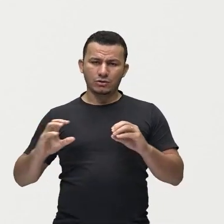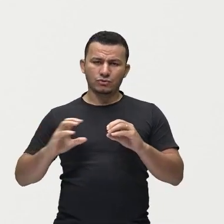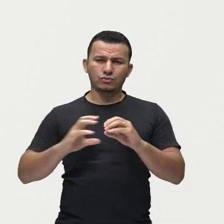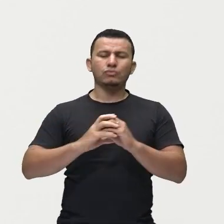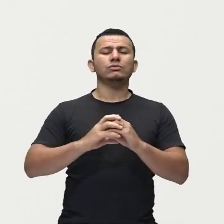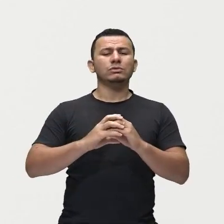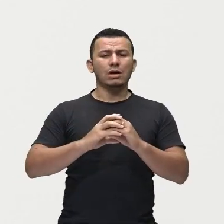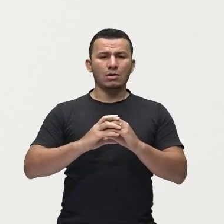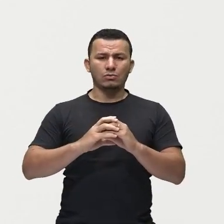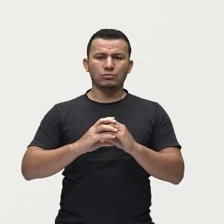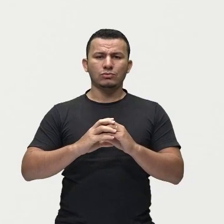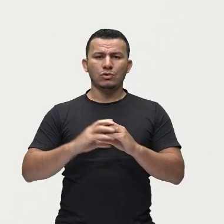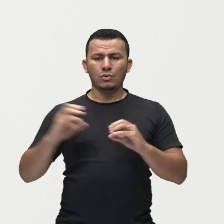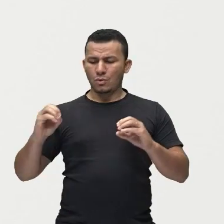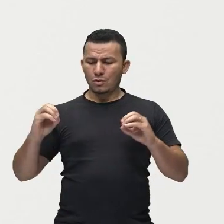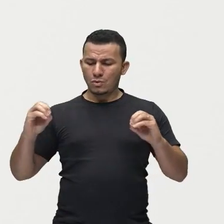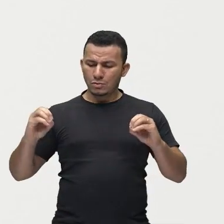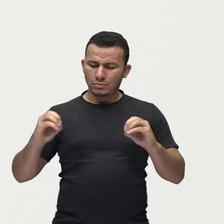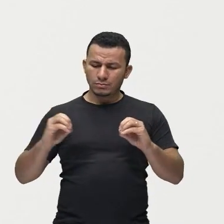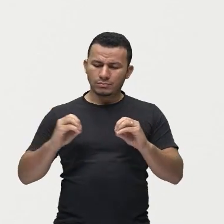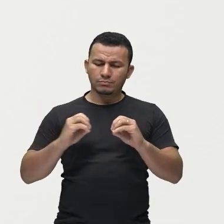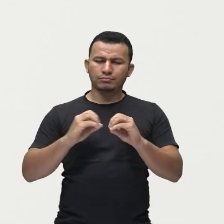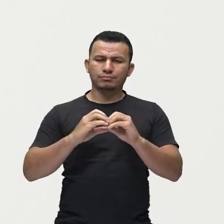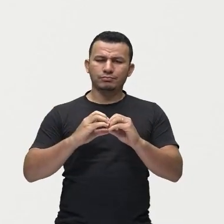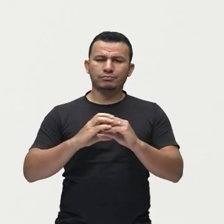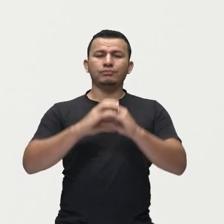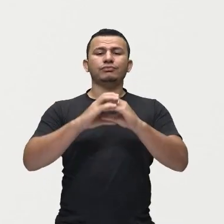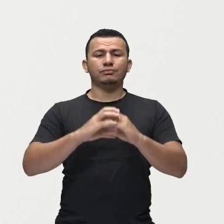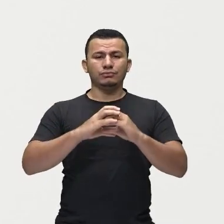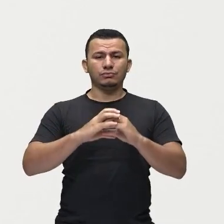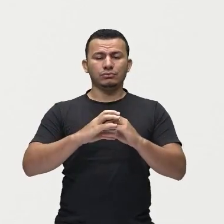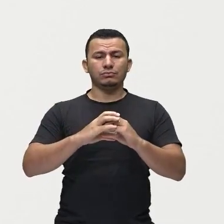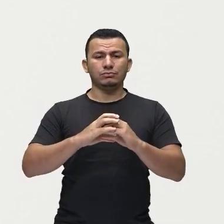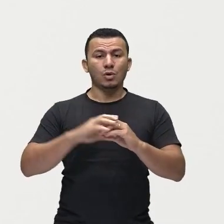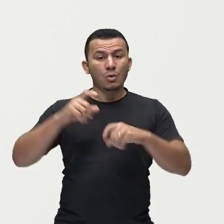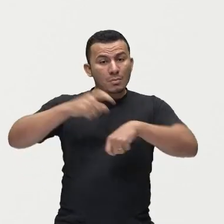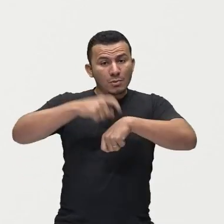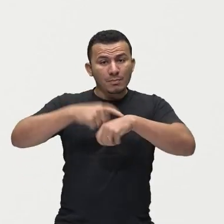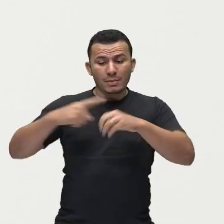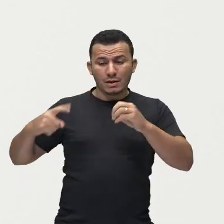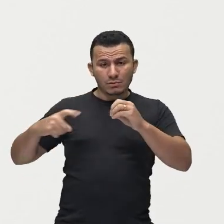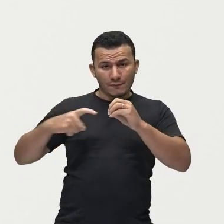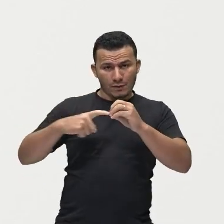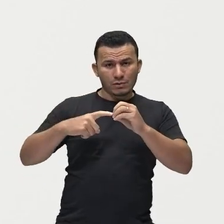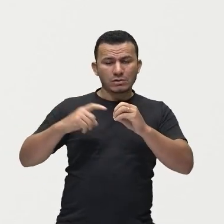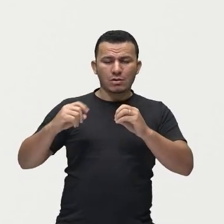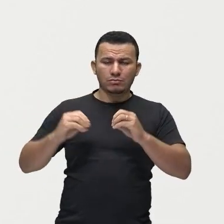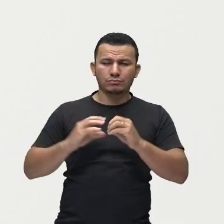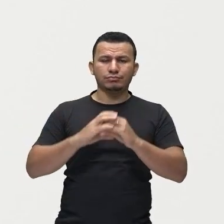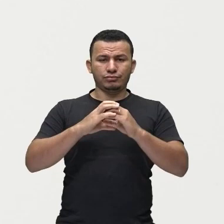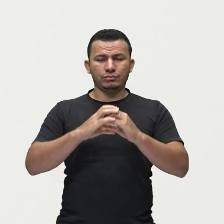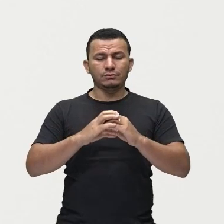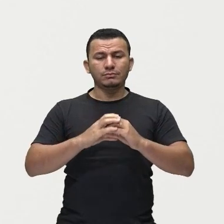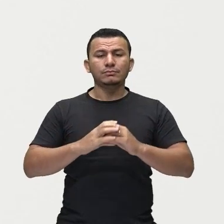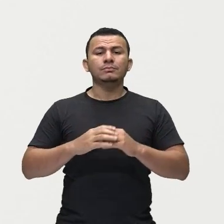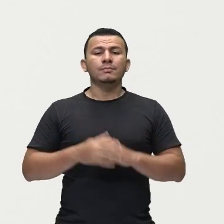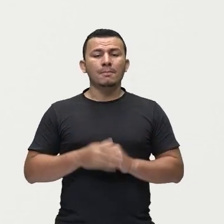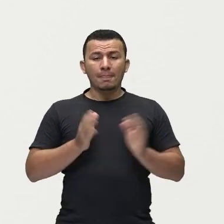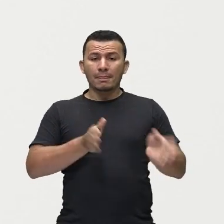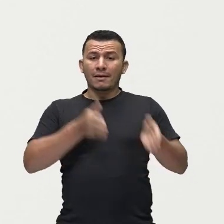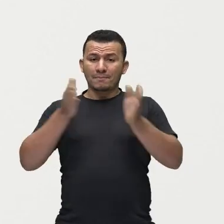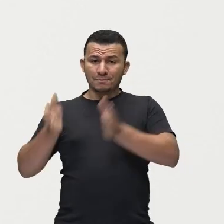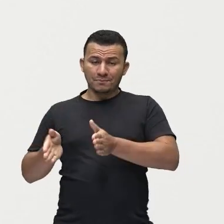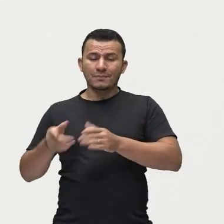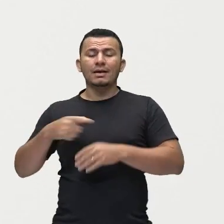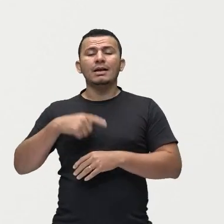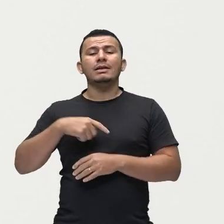é a fusão dos dois núcleos quando houve a fecundação. E aí agora a gente tem o